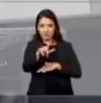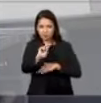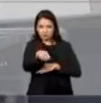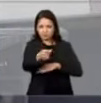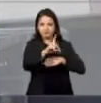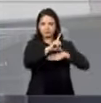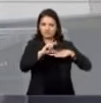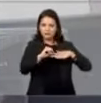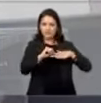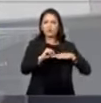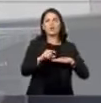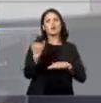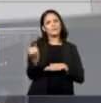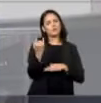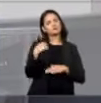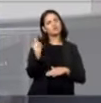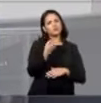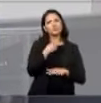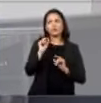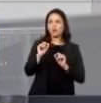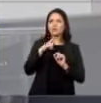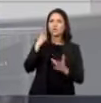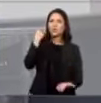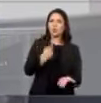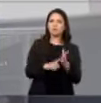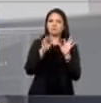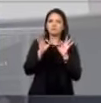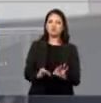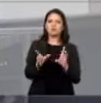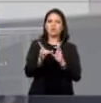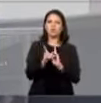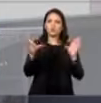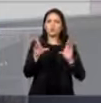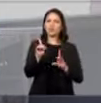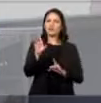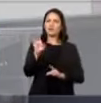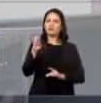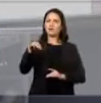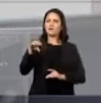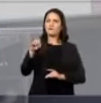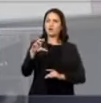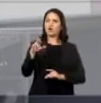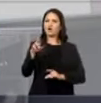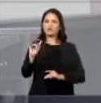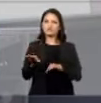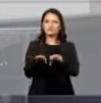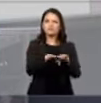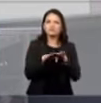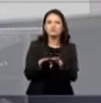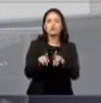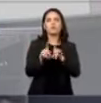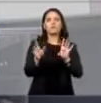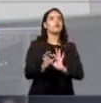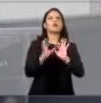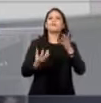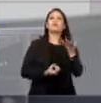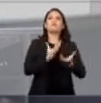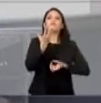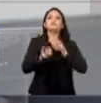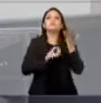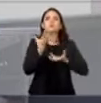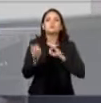compromisso com a democracia, esse compromisso com a liberdade de expressão, o compromisso com o fomento